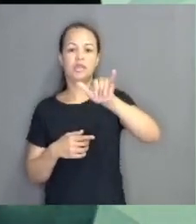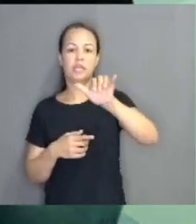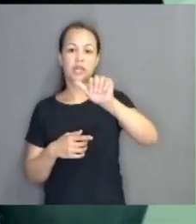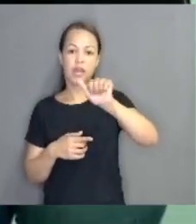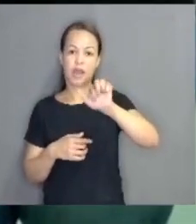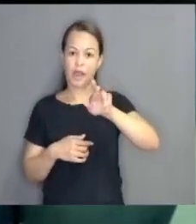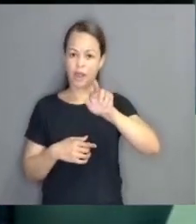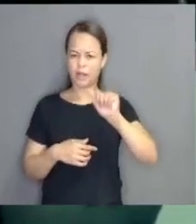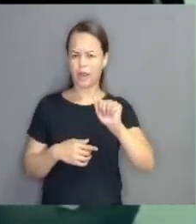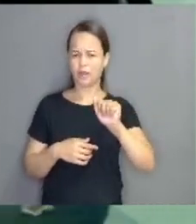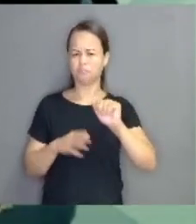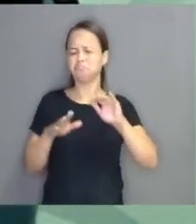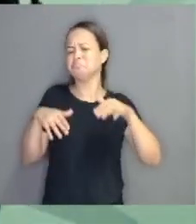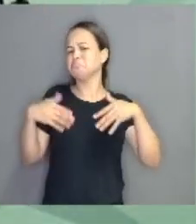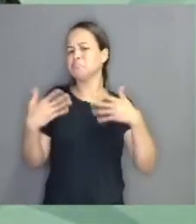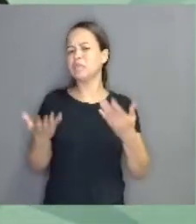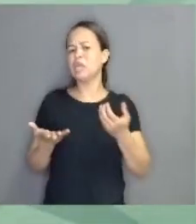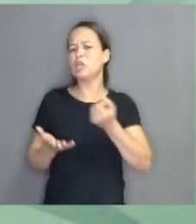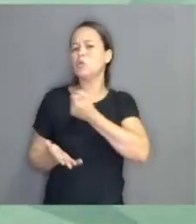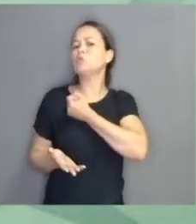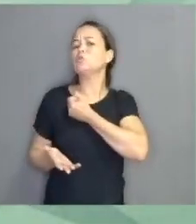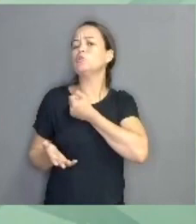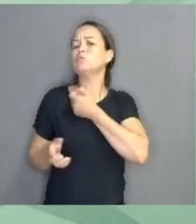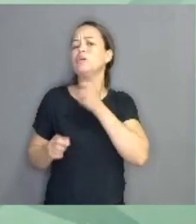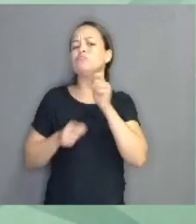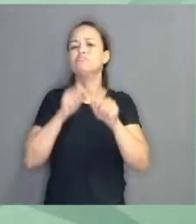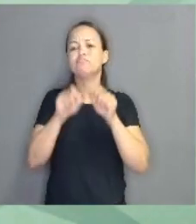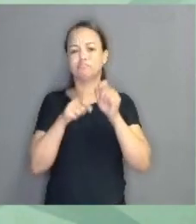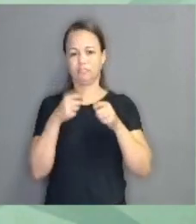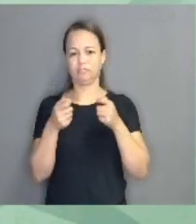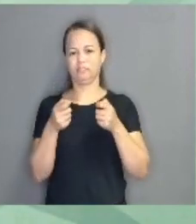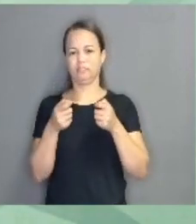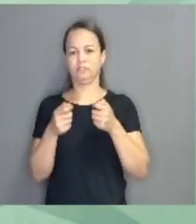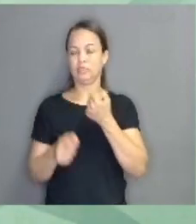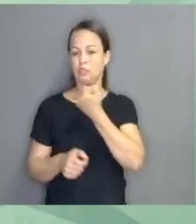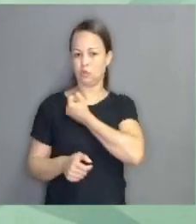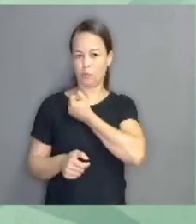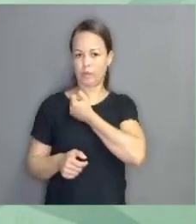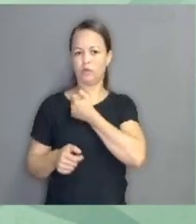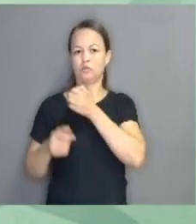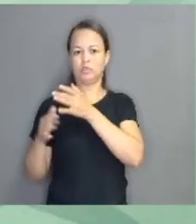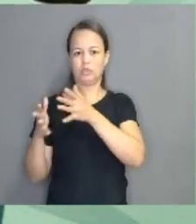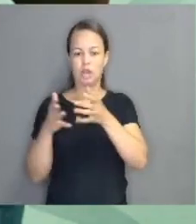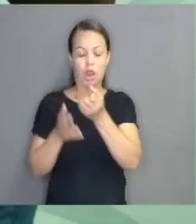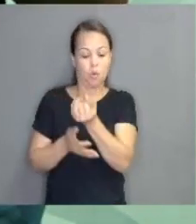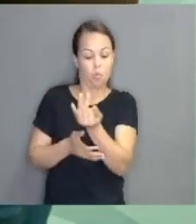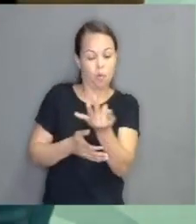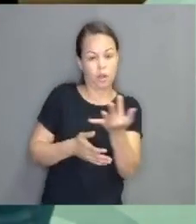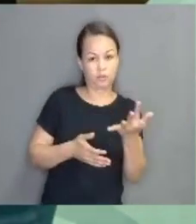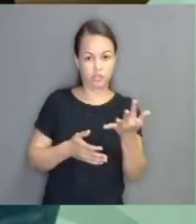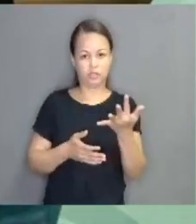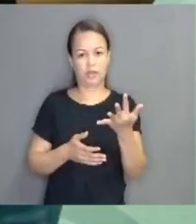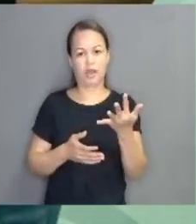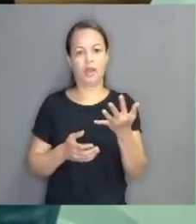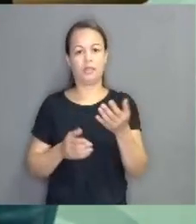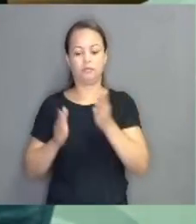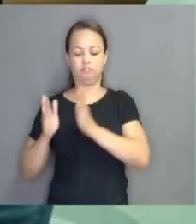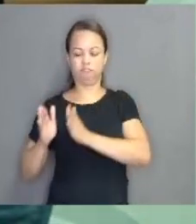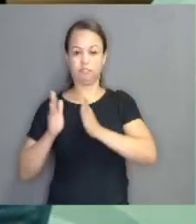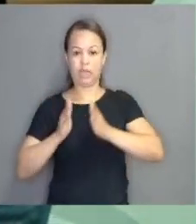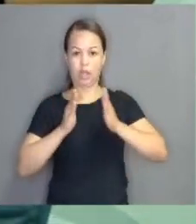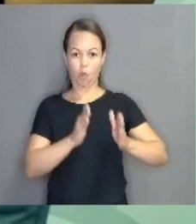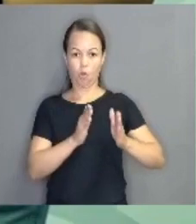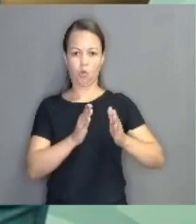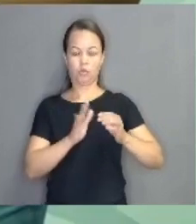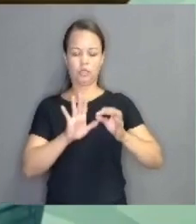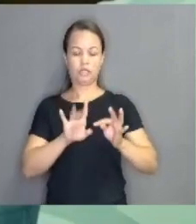os números? Os números, eles são sinais gráficos para representar a quantidade, a ordem e